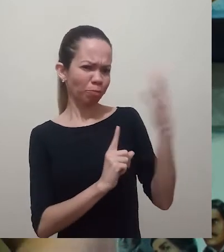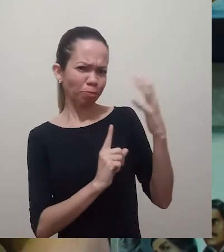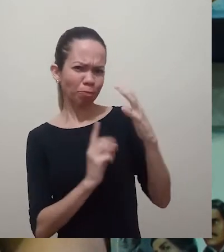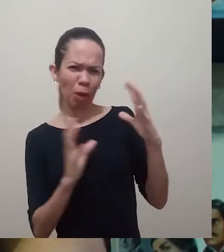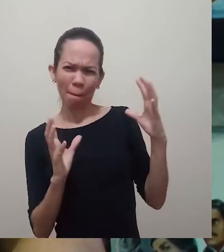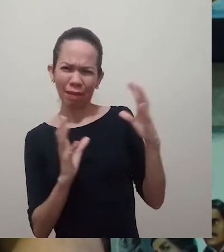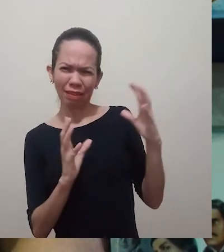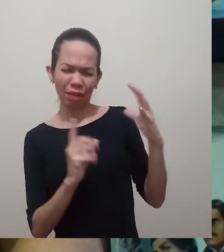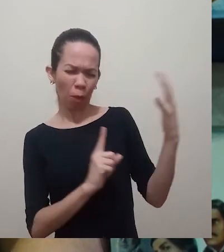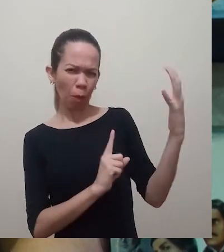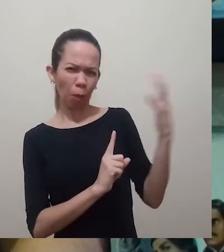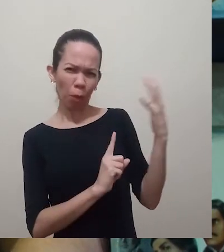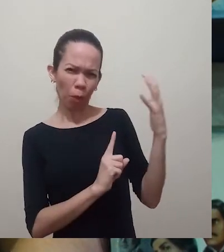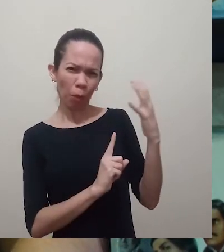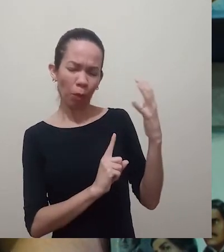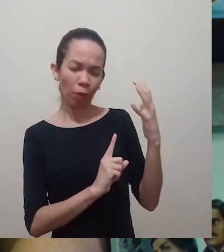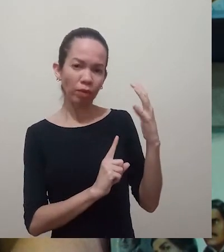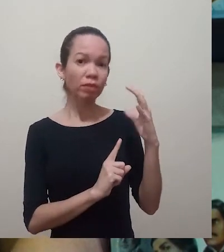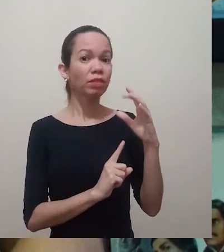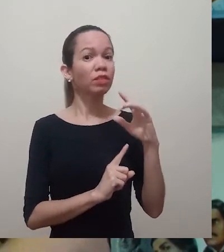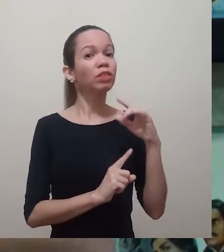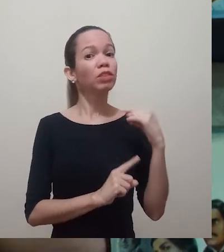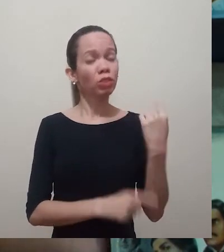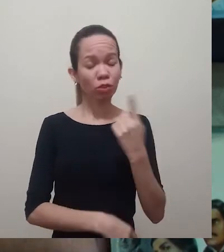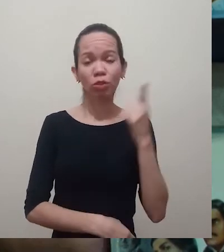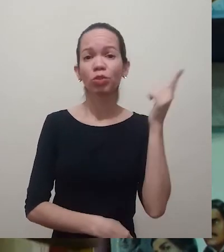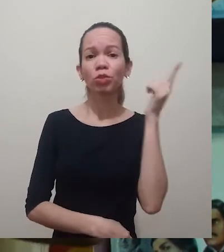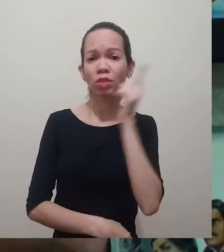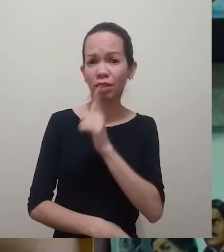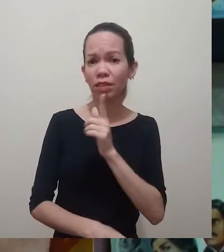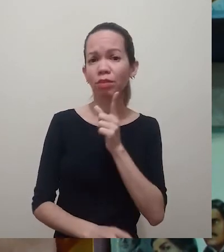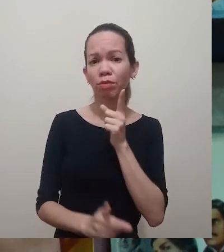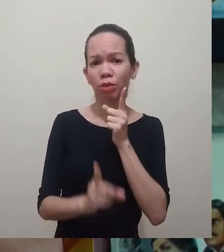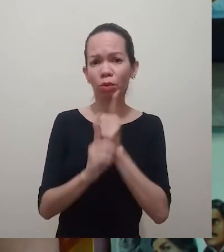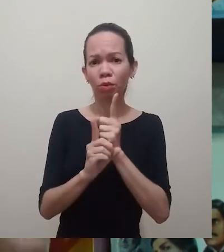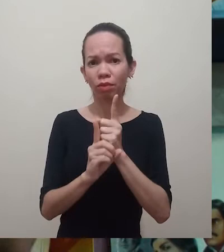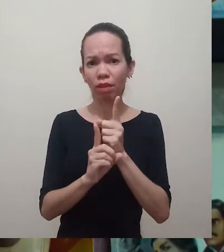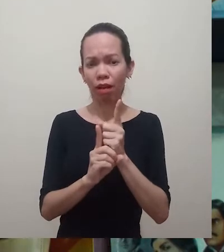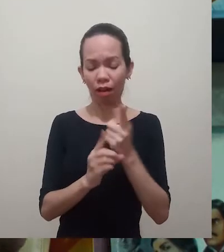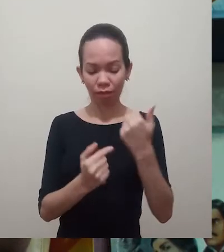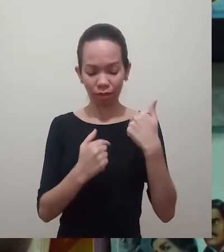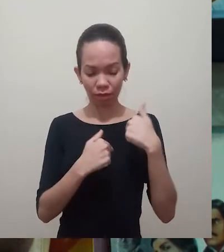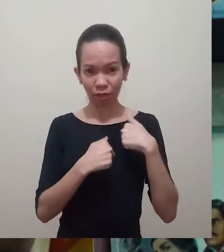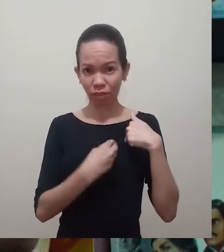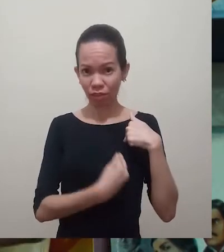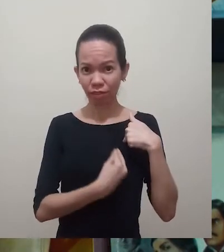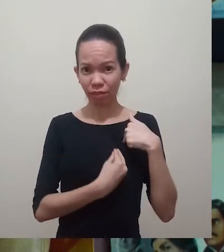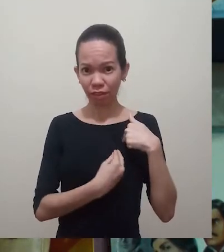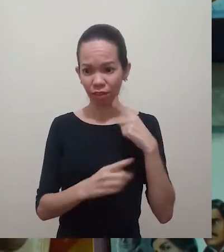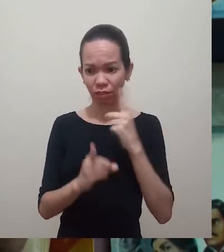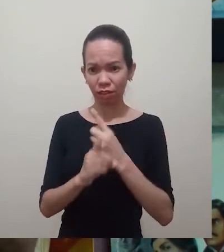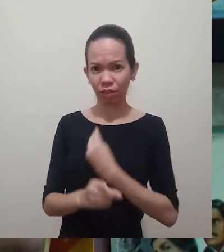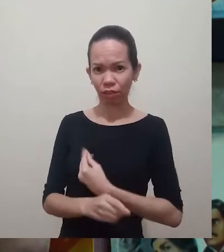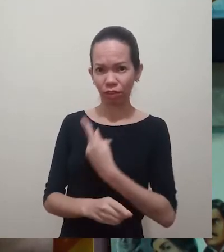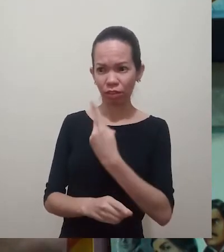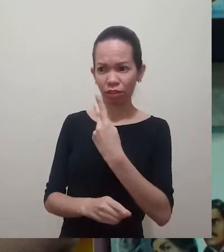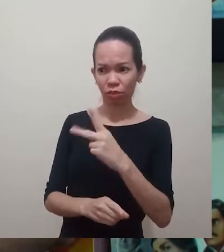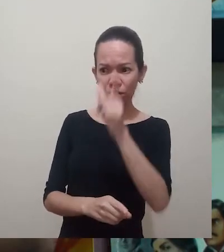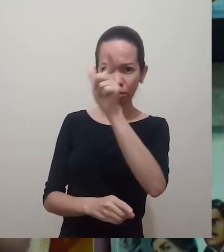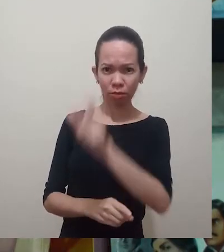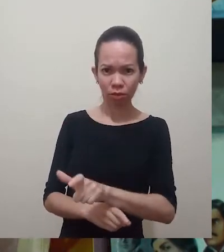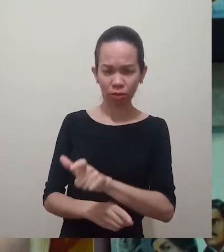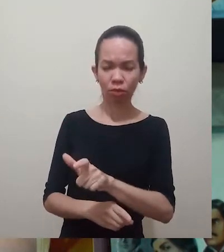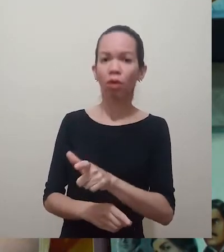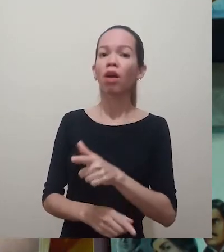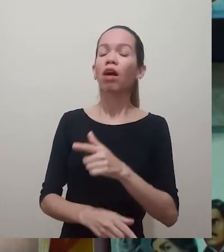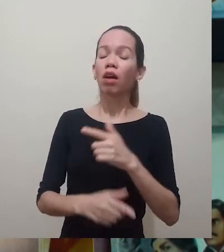estamos subpressão que nós conseguimos identificar na nossa vida e na vida do outro comportamentos novos